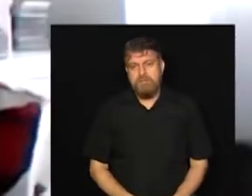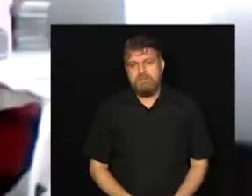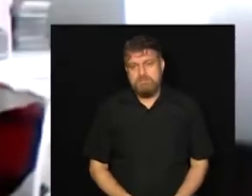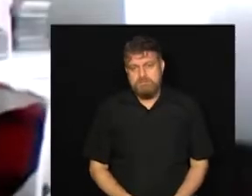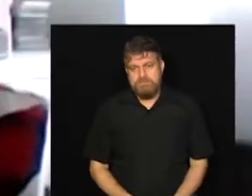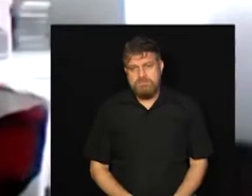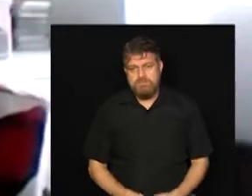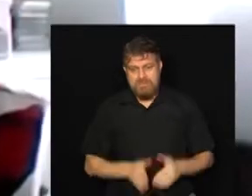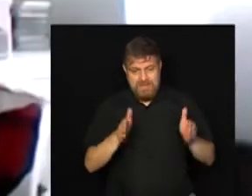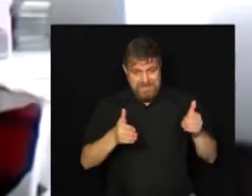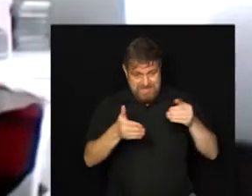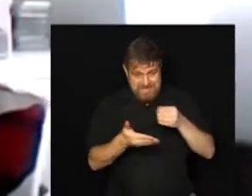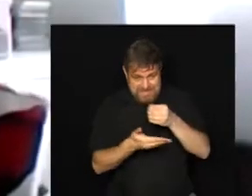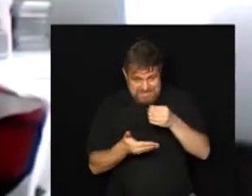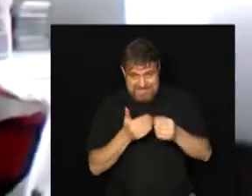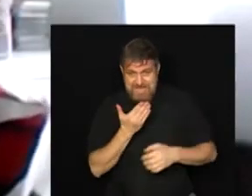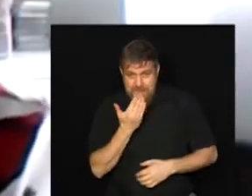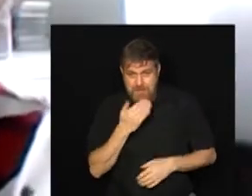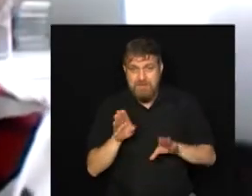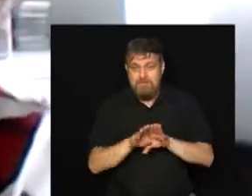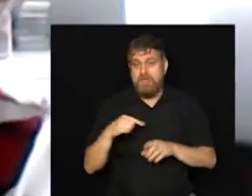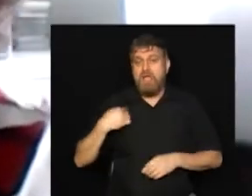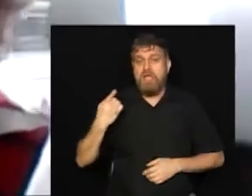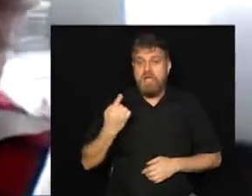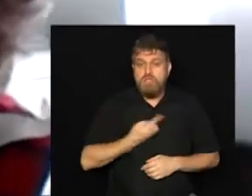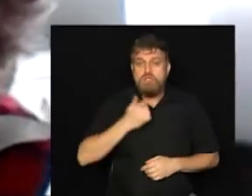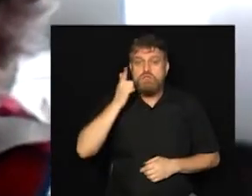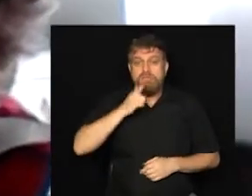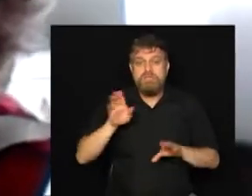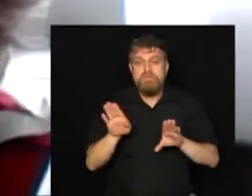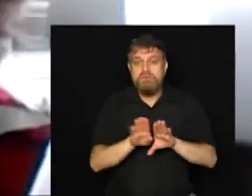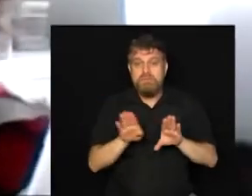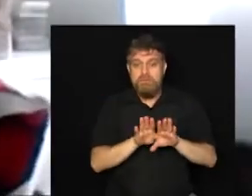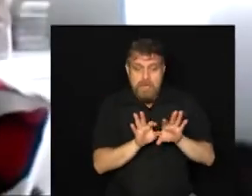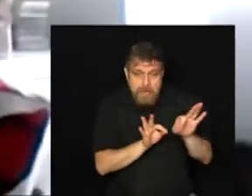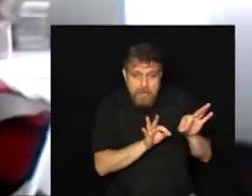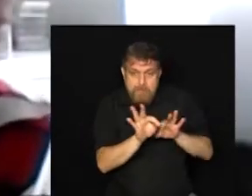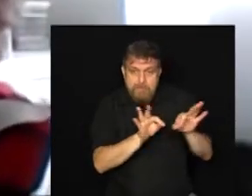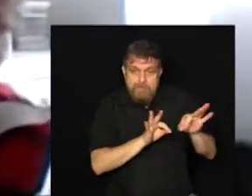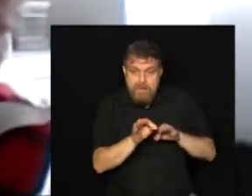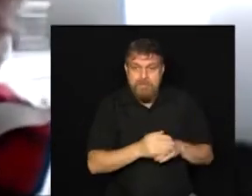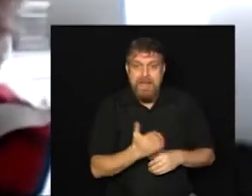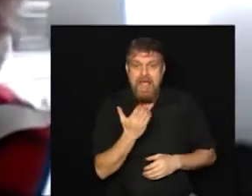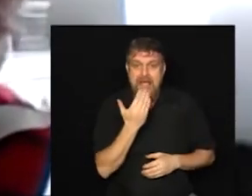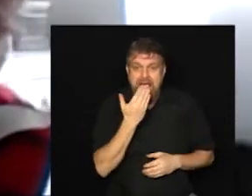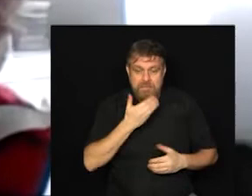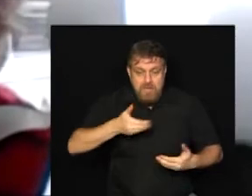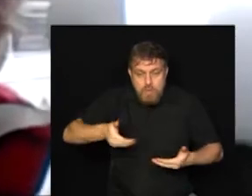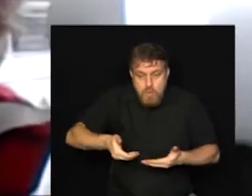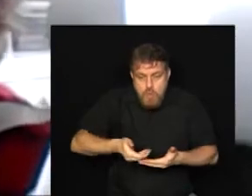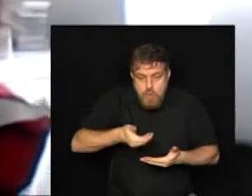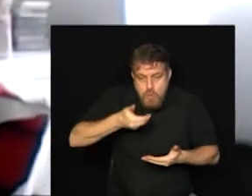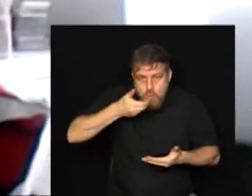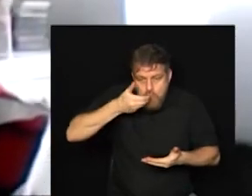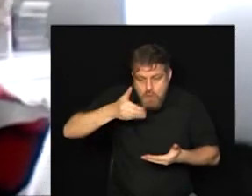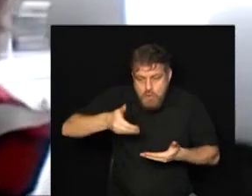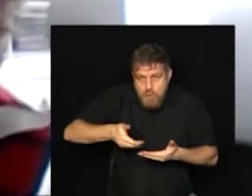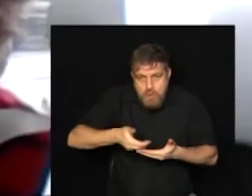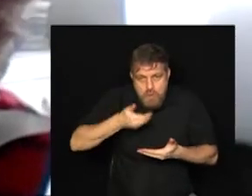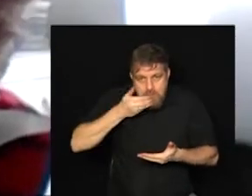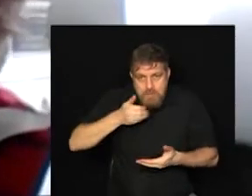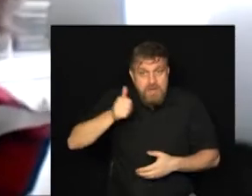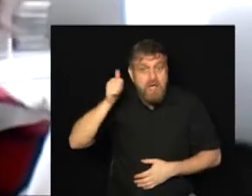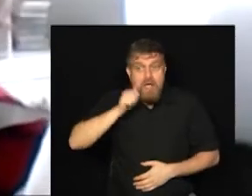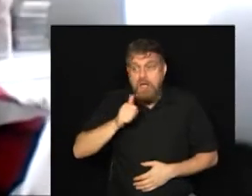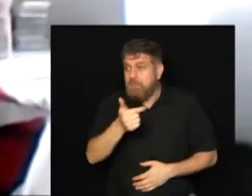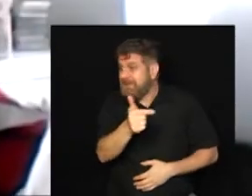foi cesta básica, Andréia, como nós começamos a fazer alimentos, distribuir sopas para essas mulheres, porque muitas não